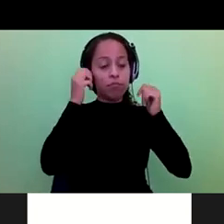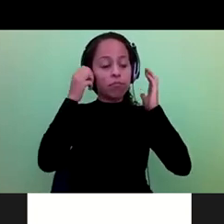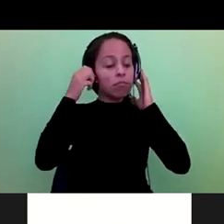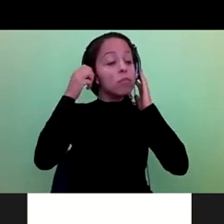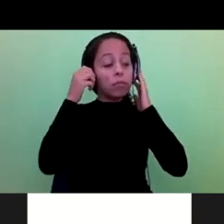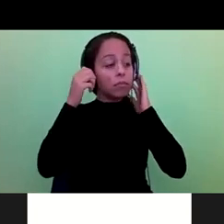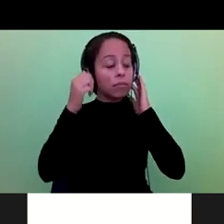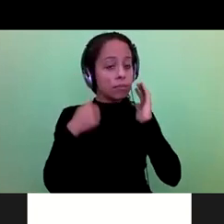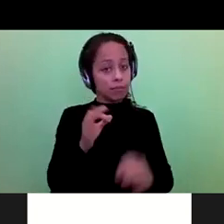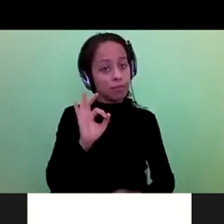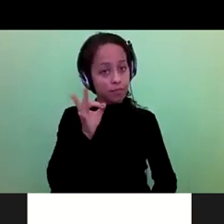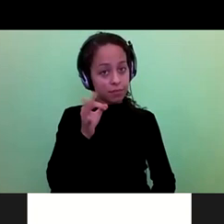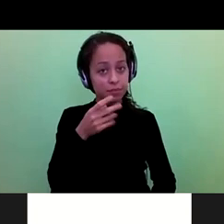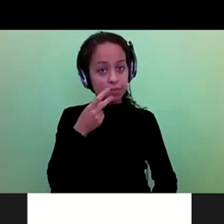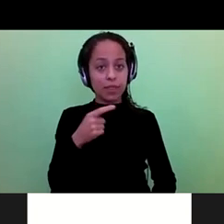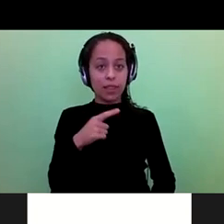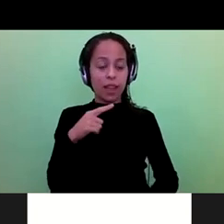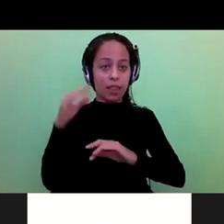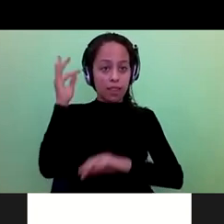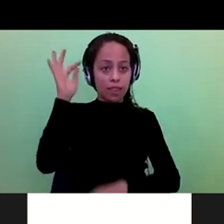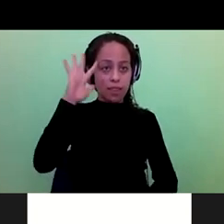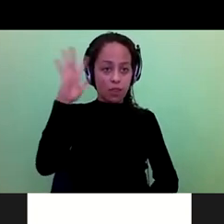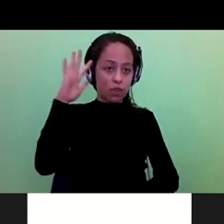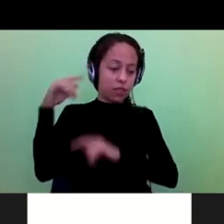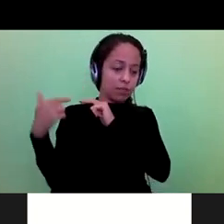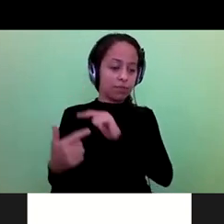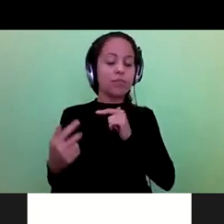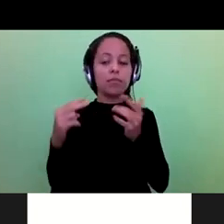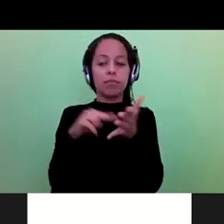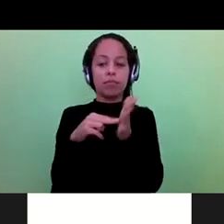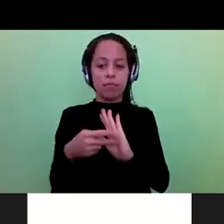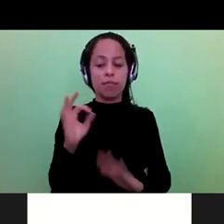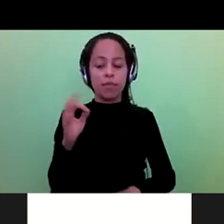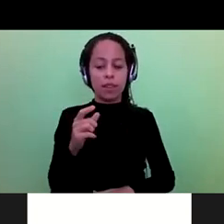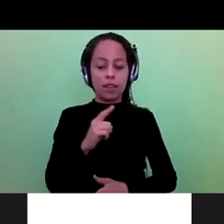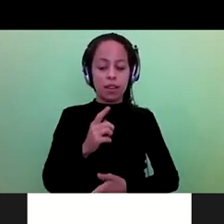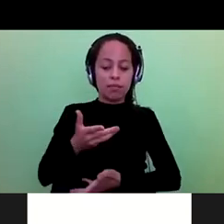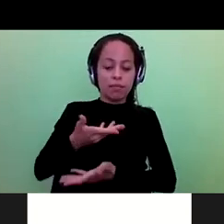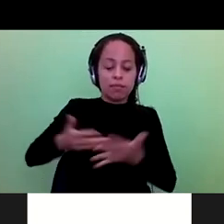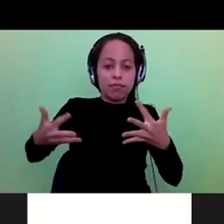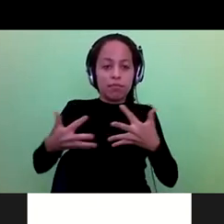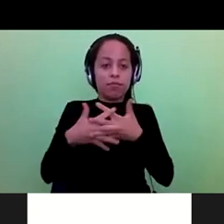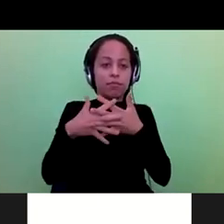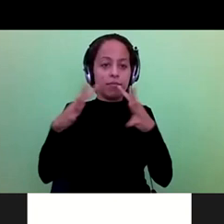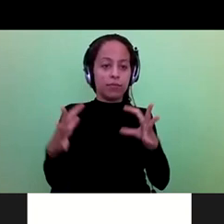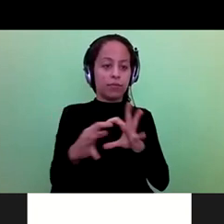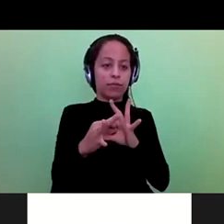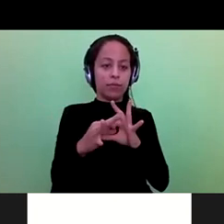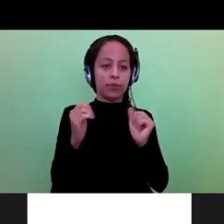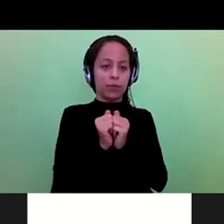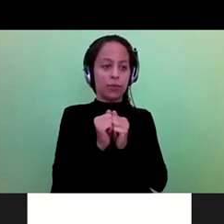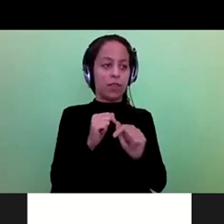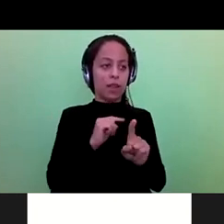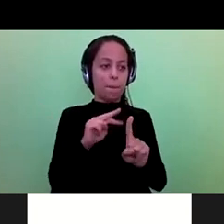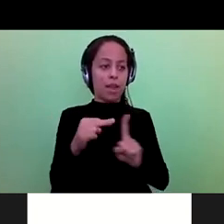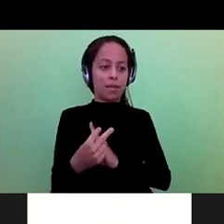e eu diria também com as tradicionais, é pensar mesmo esse entrecruzamento de